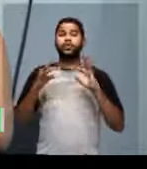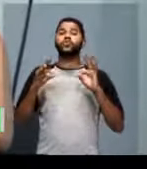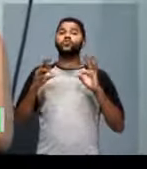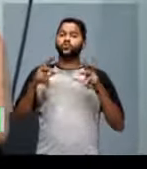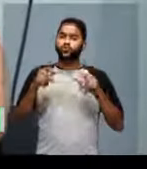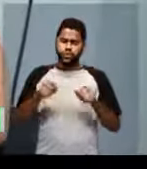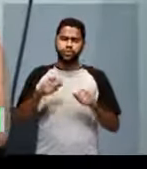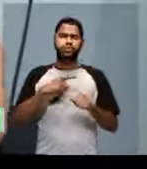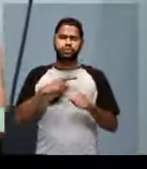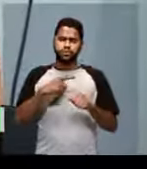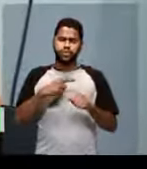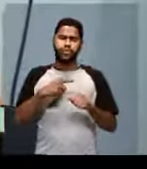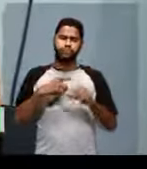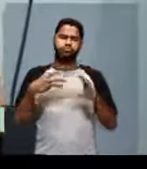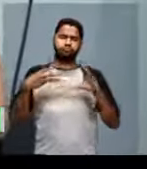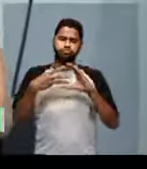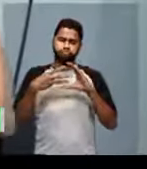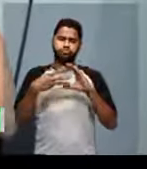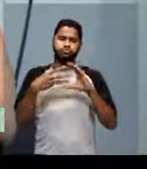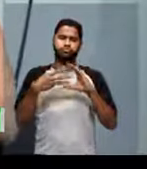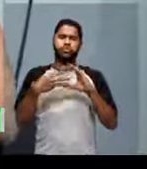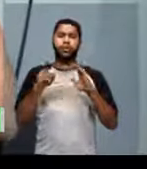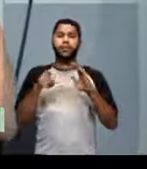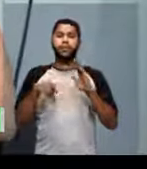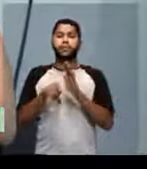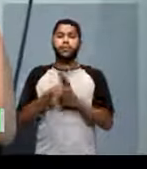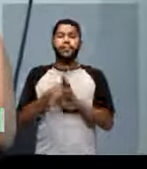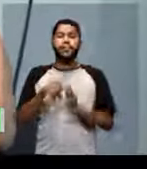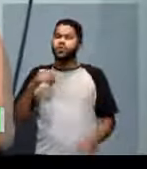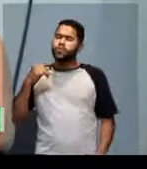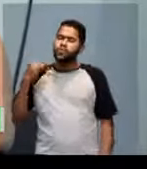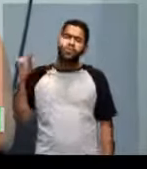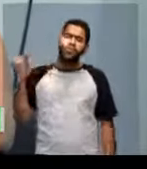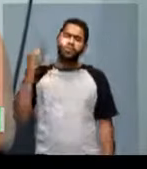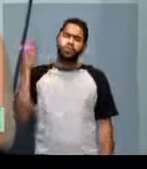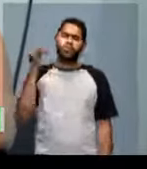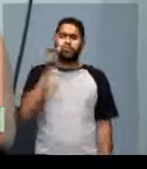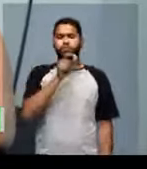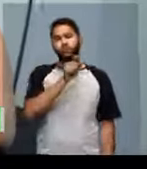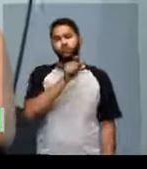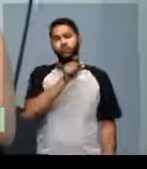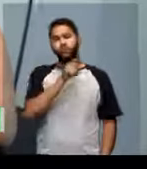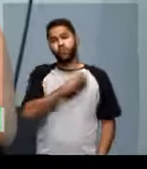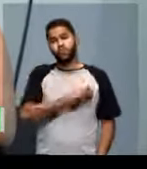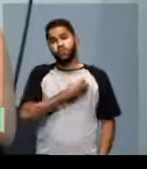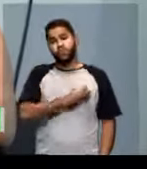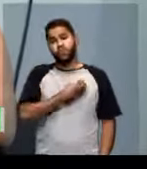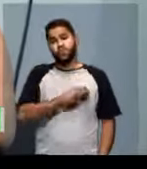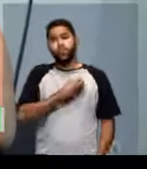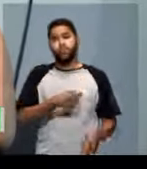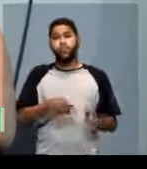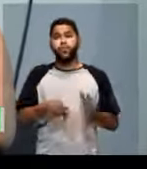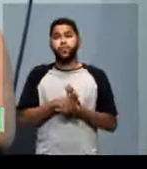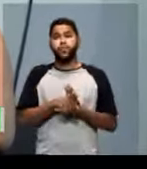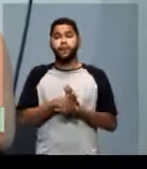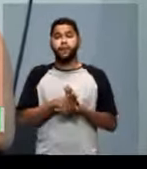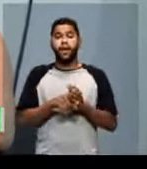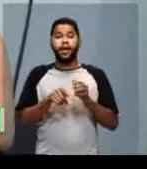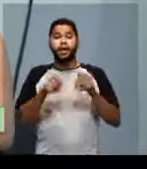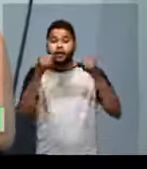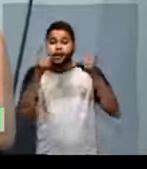é formado, todo ser vivo é formado por célula. Célula é a unidade fundamental dos seres vivos, né? A unidade morfofisiológica, ela dá a forma e